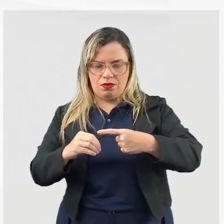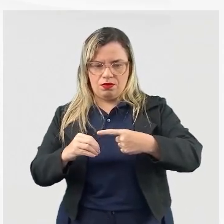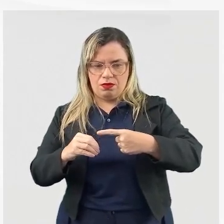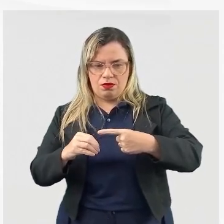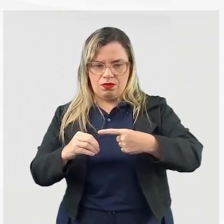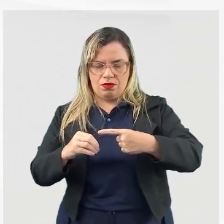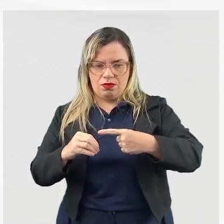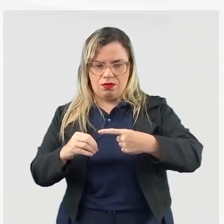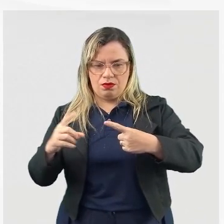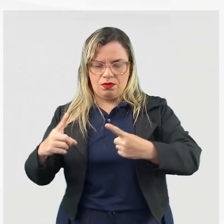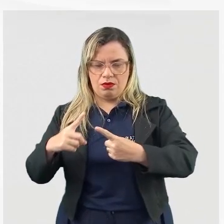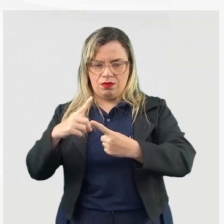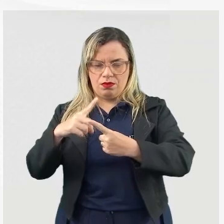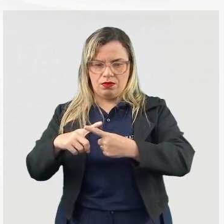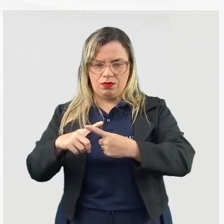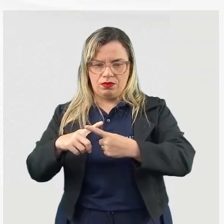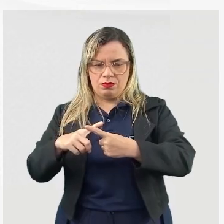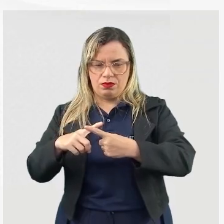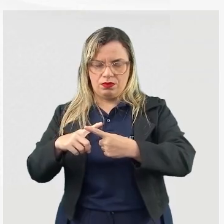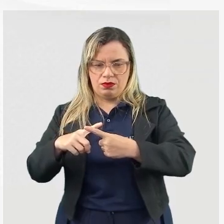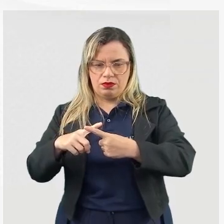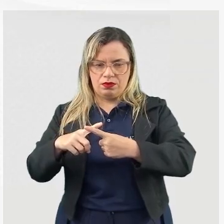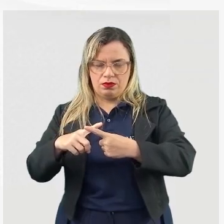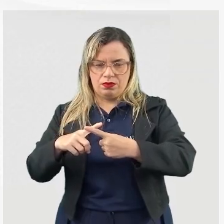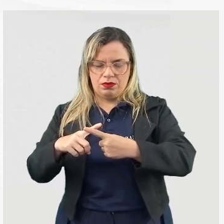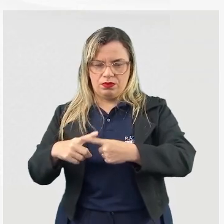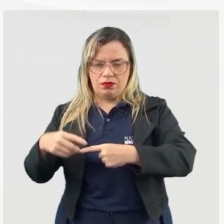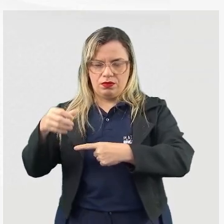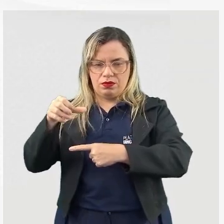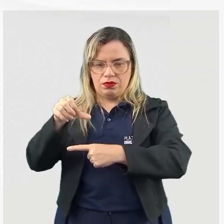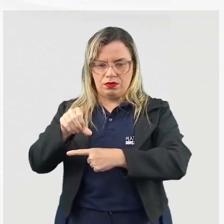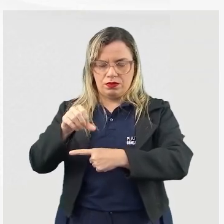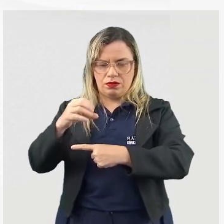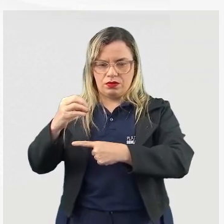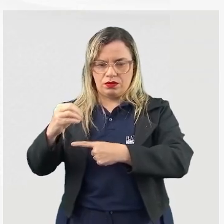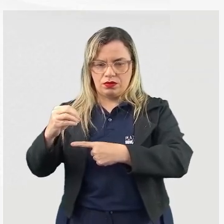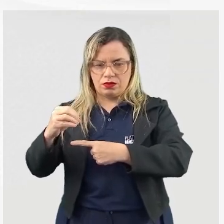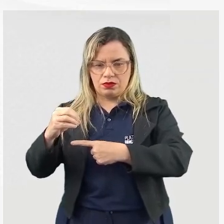certo? Multiplicado por 90